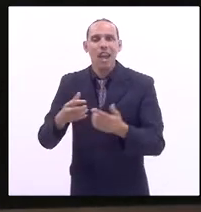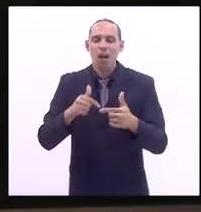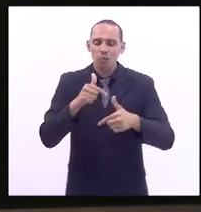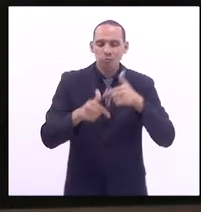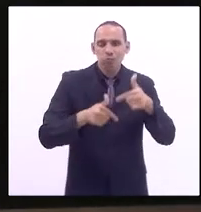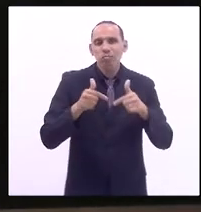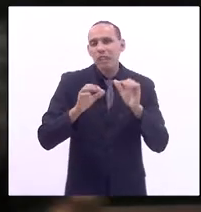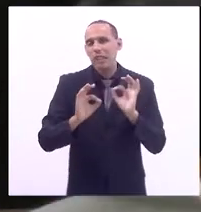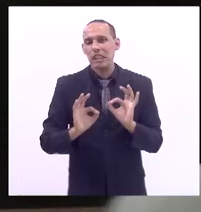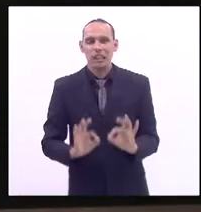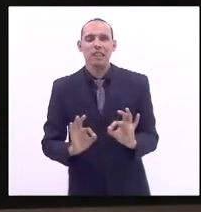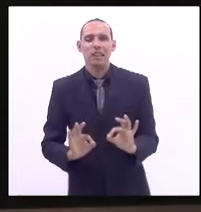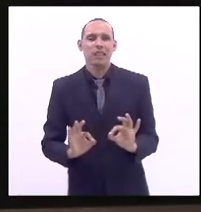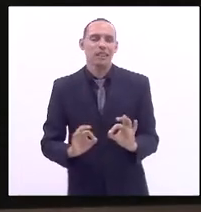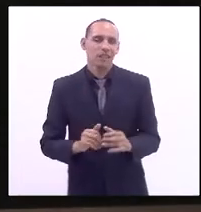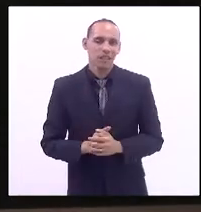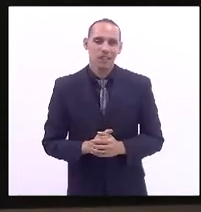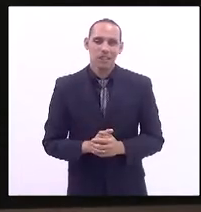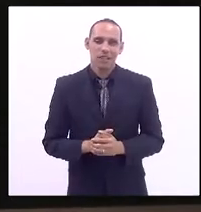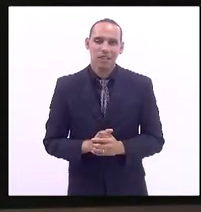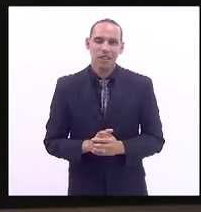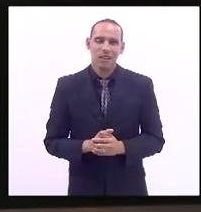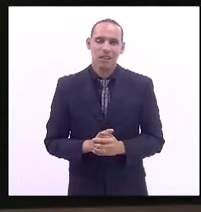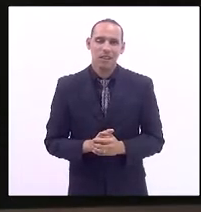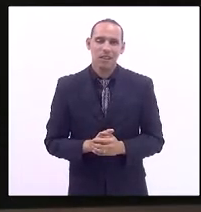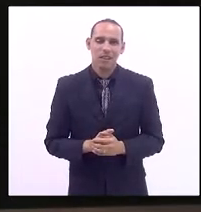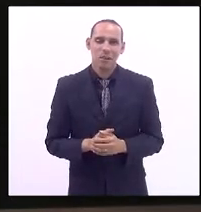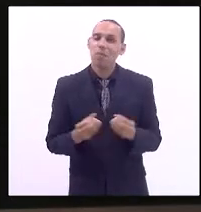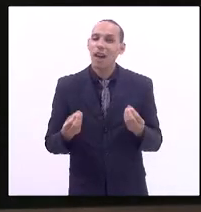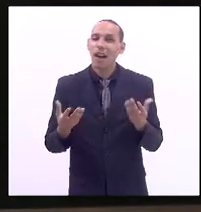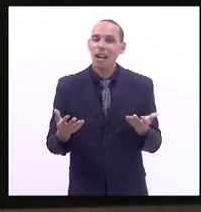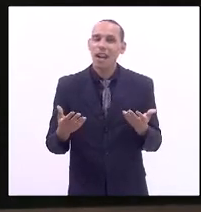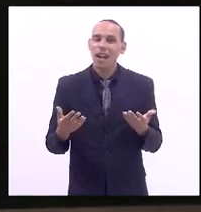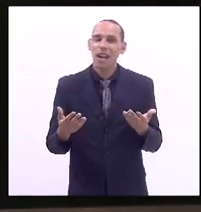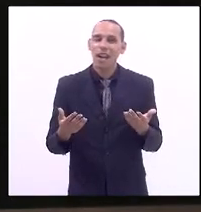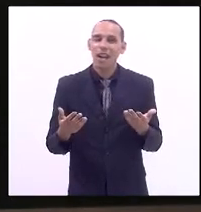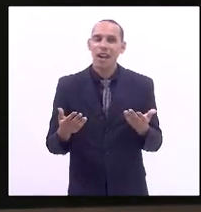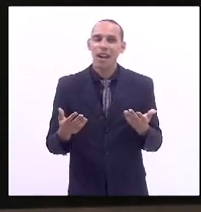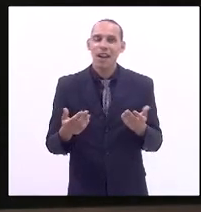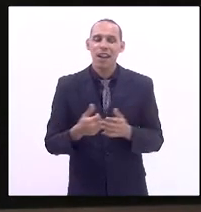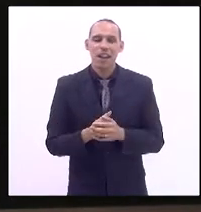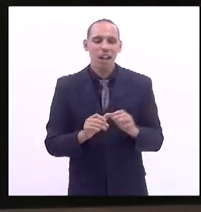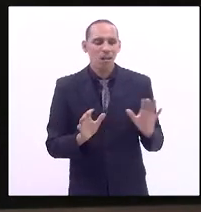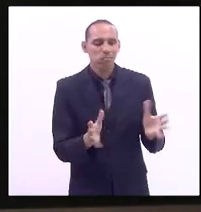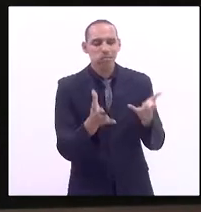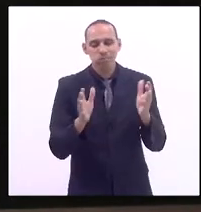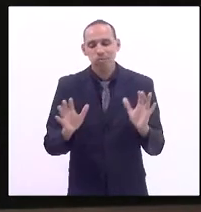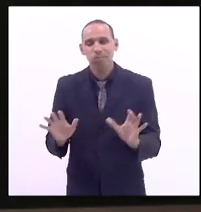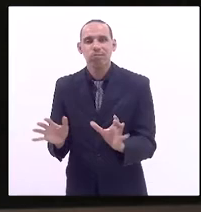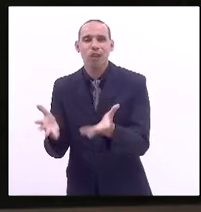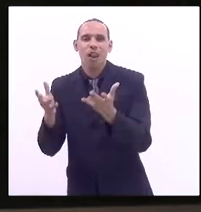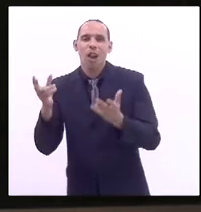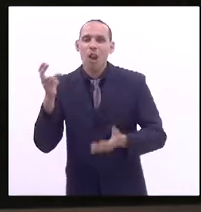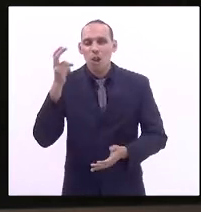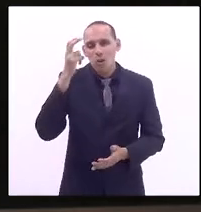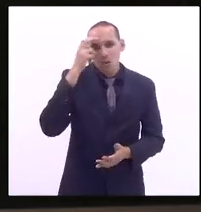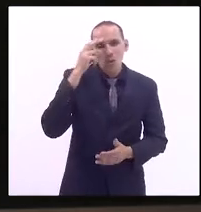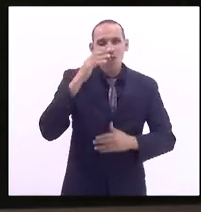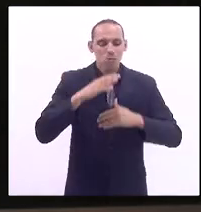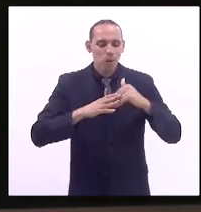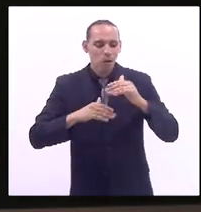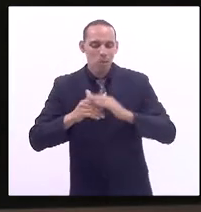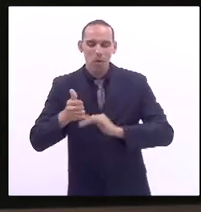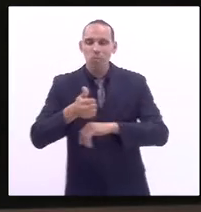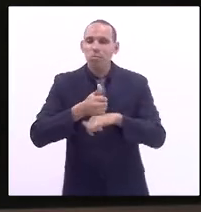não é princípio para equipamentos de fomento à cultura qualificação